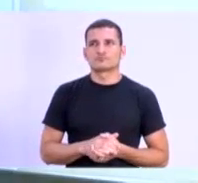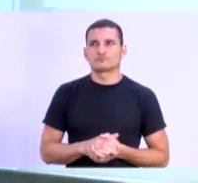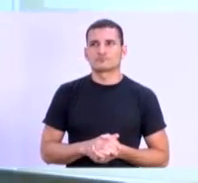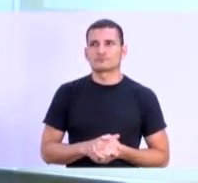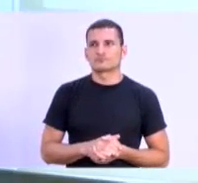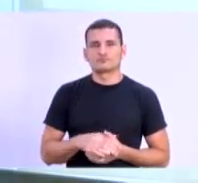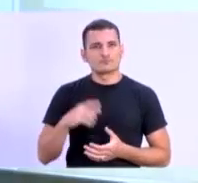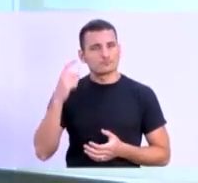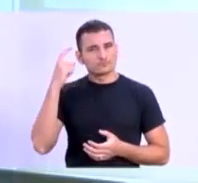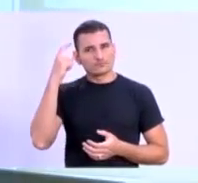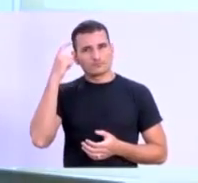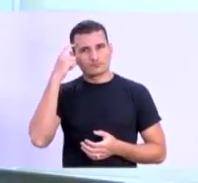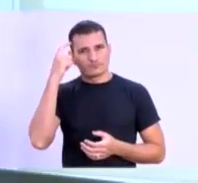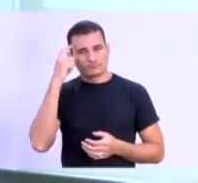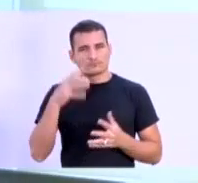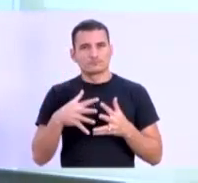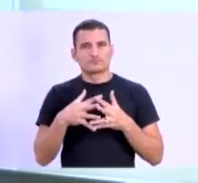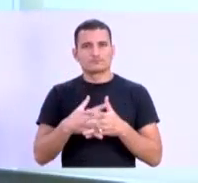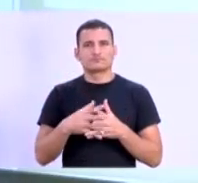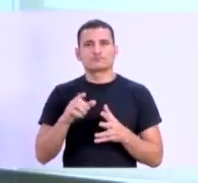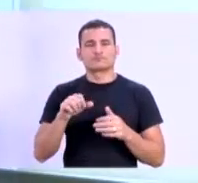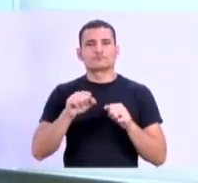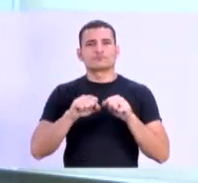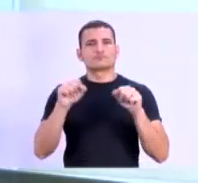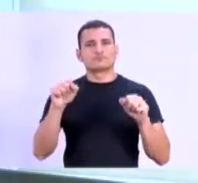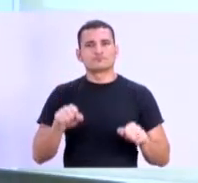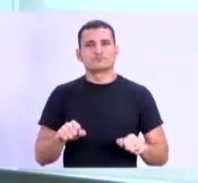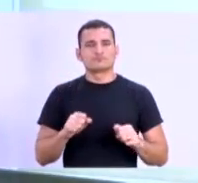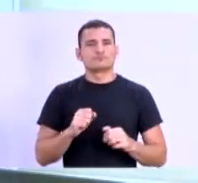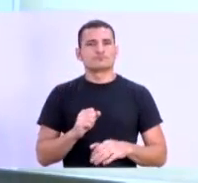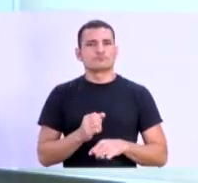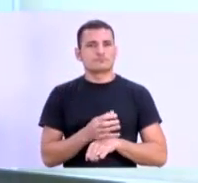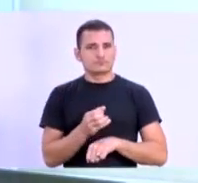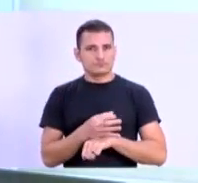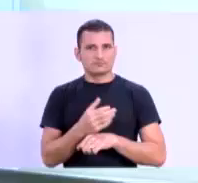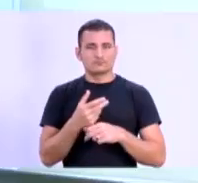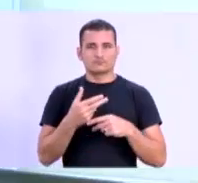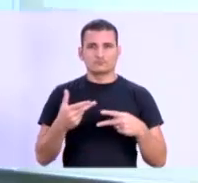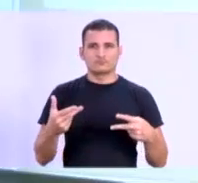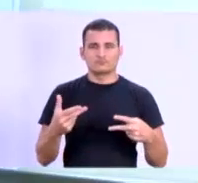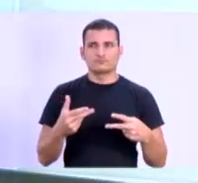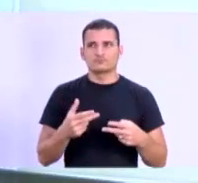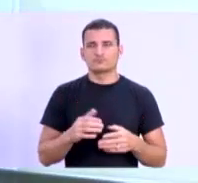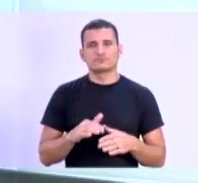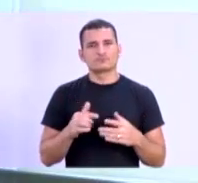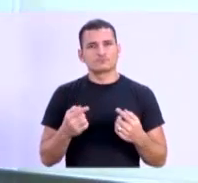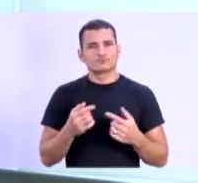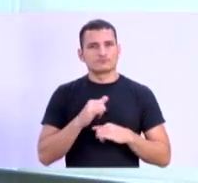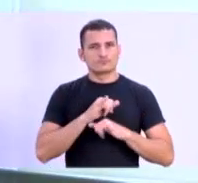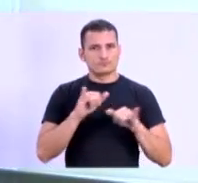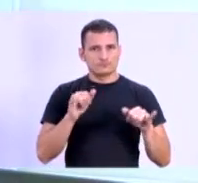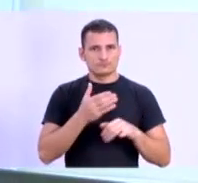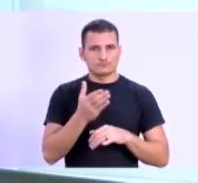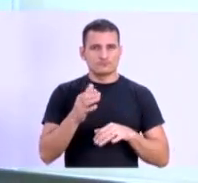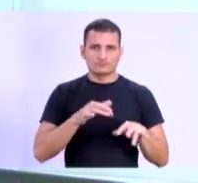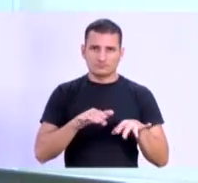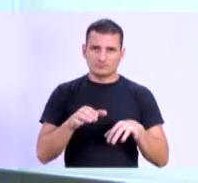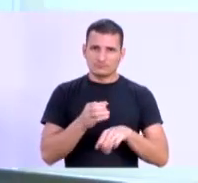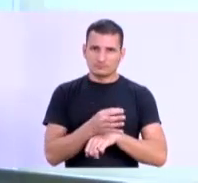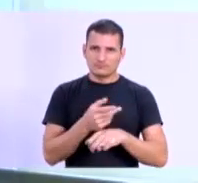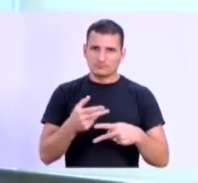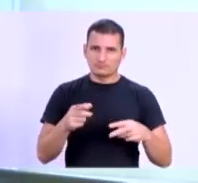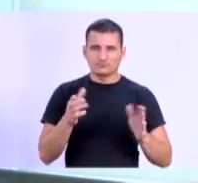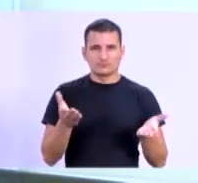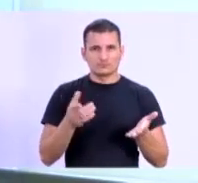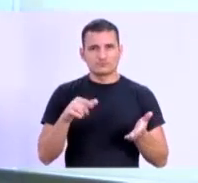na complexidade que é um sistema desenvolvido na orientação a objeto. Mas eu falo para vocês, programar orientado a objetos hoje, basicamente